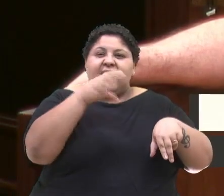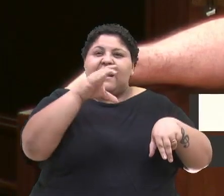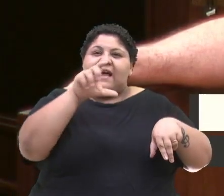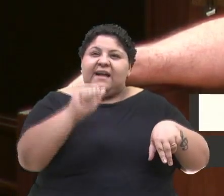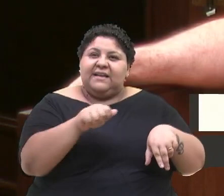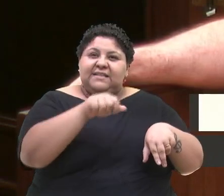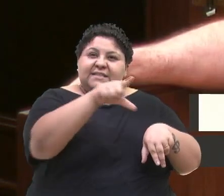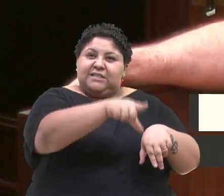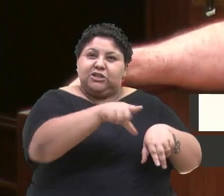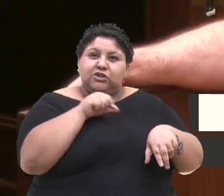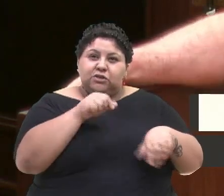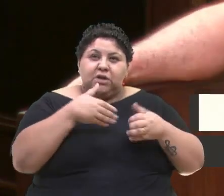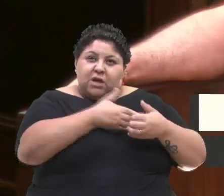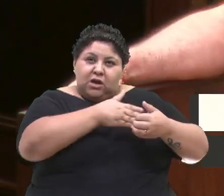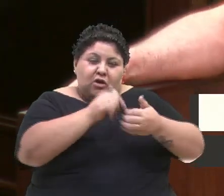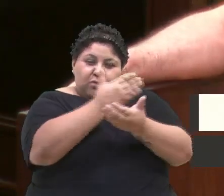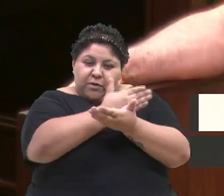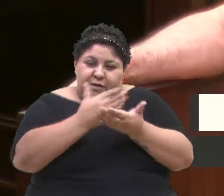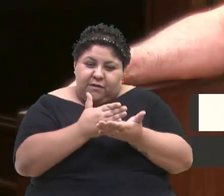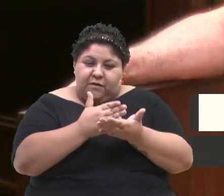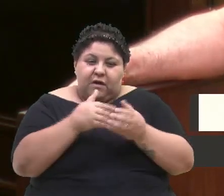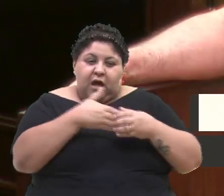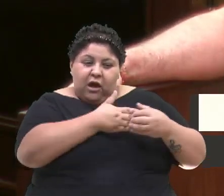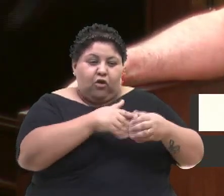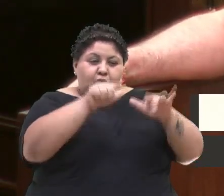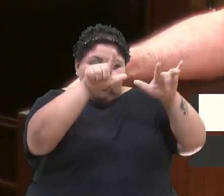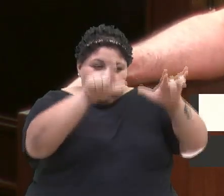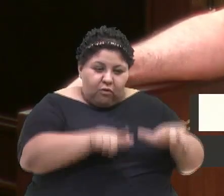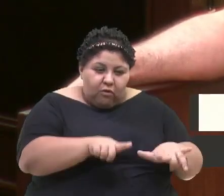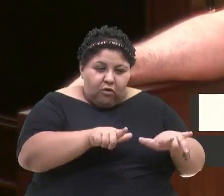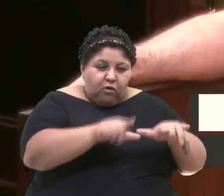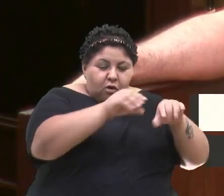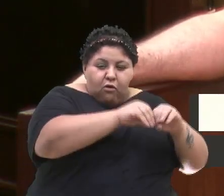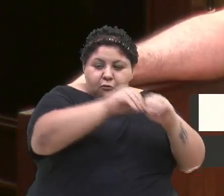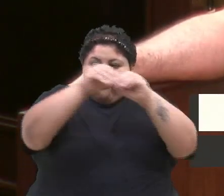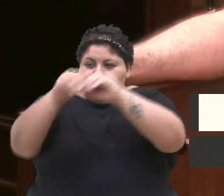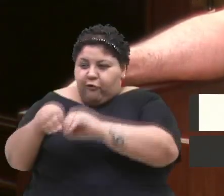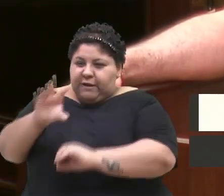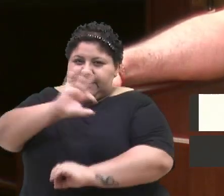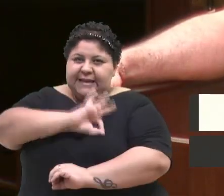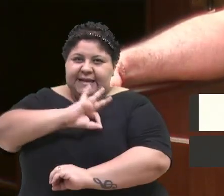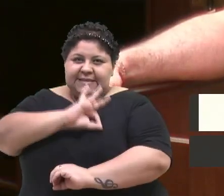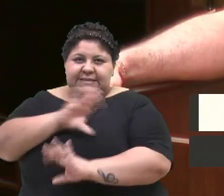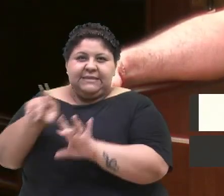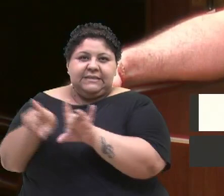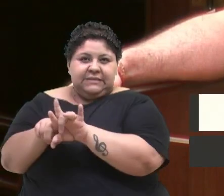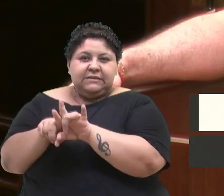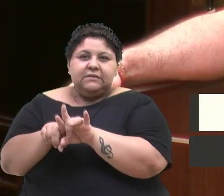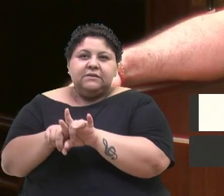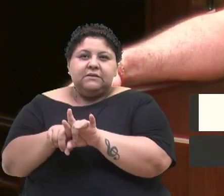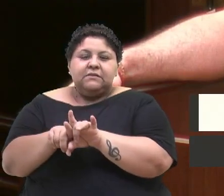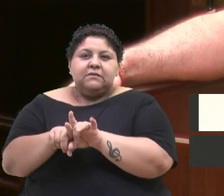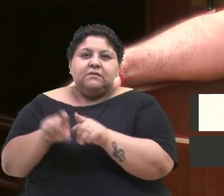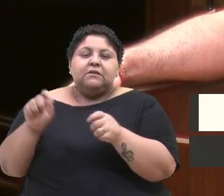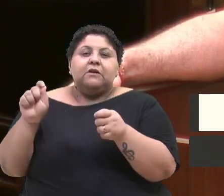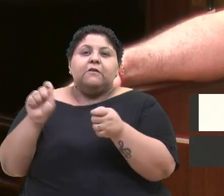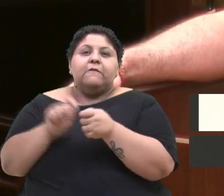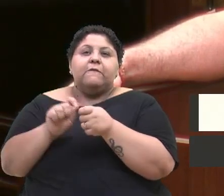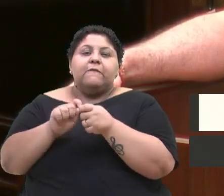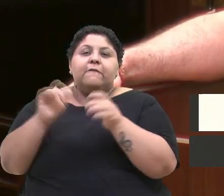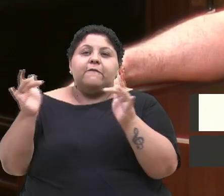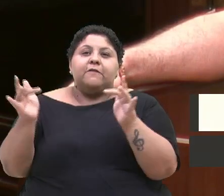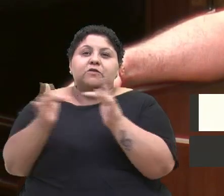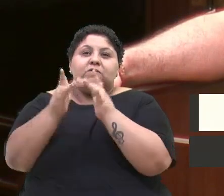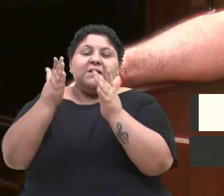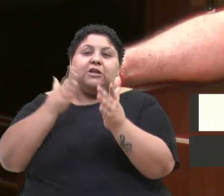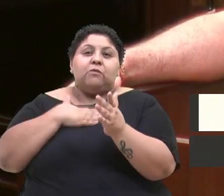essa ocorrência, acompanhou no local a Brigada Militar, foi para a delegacia, fez contato com a Cris, minha assessora.